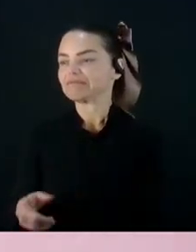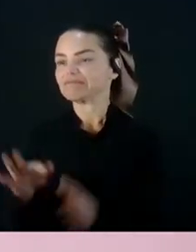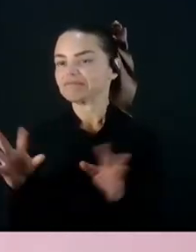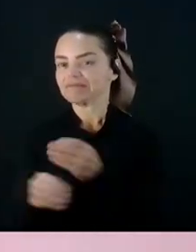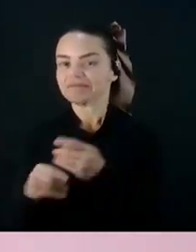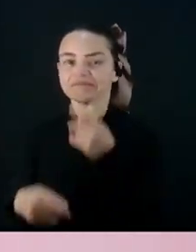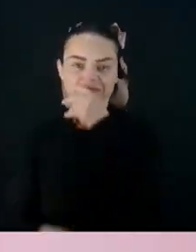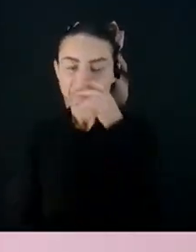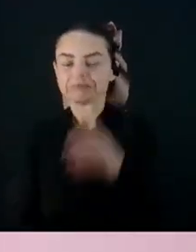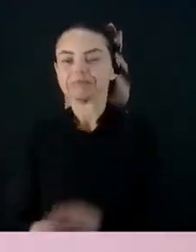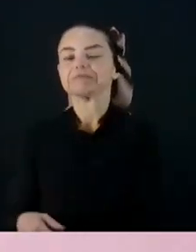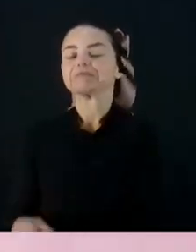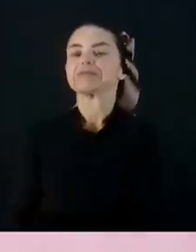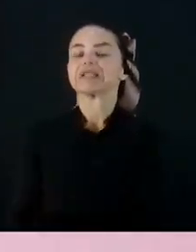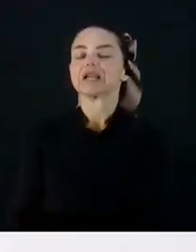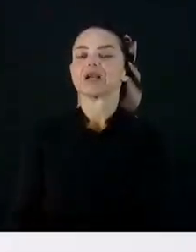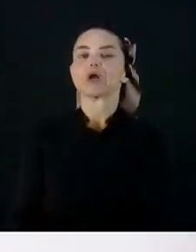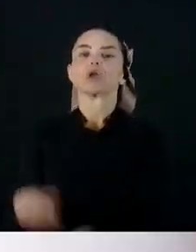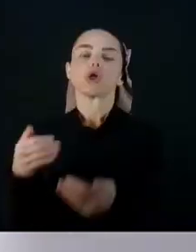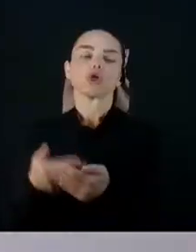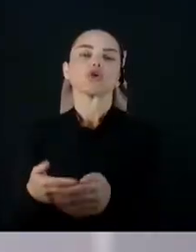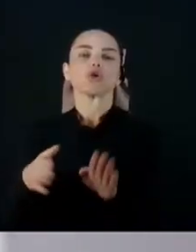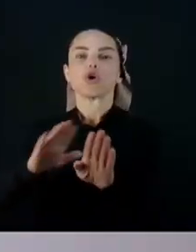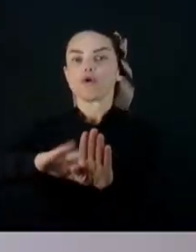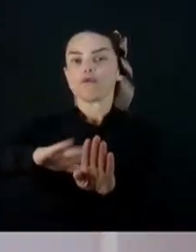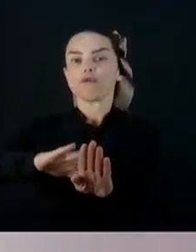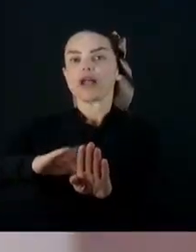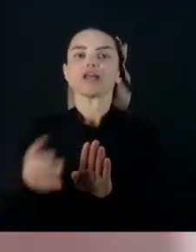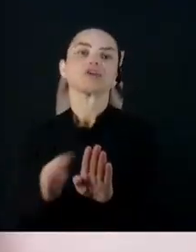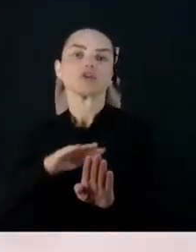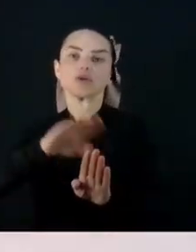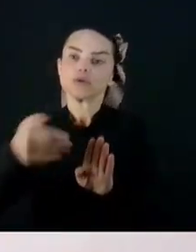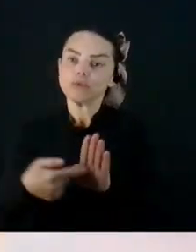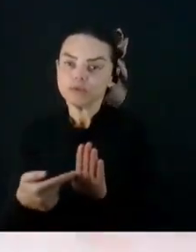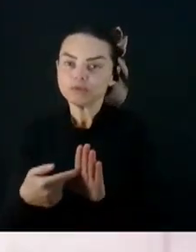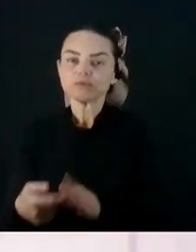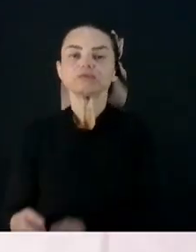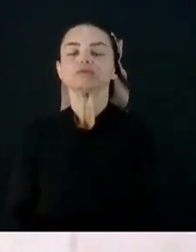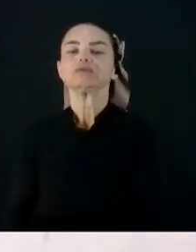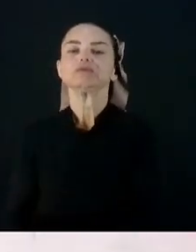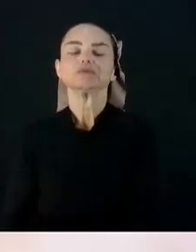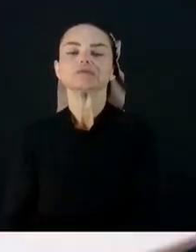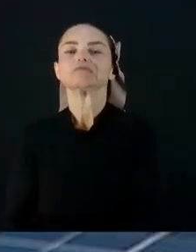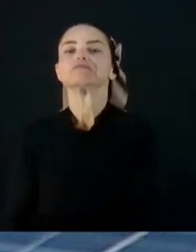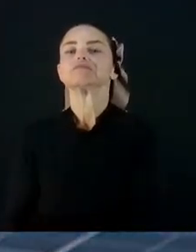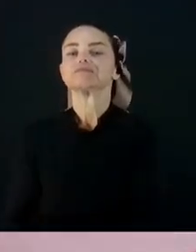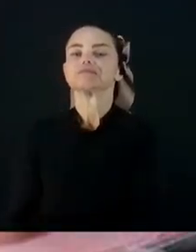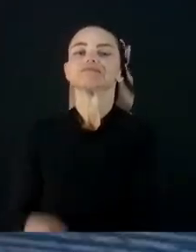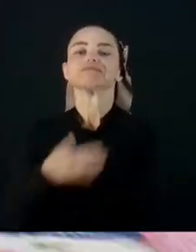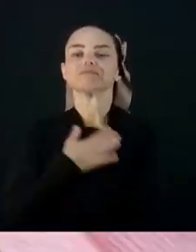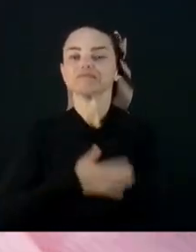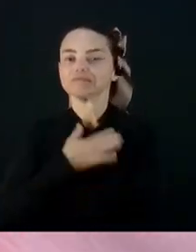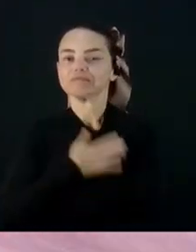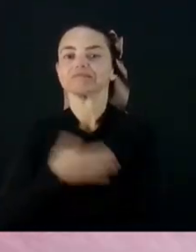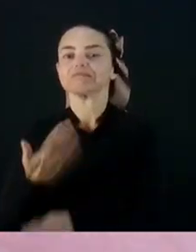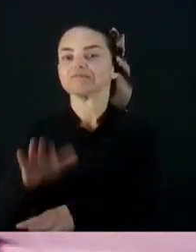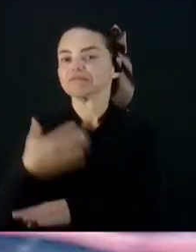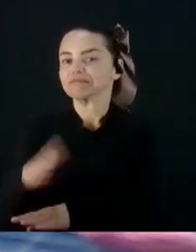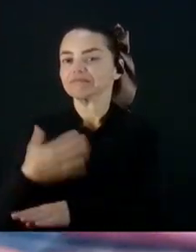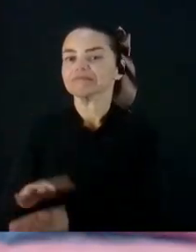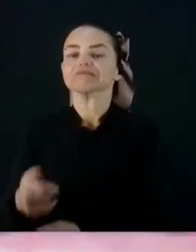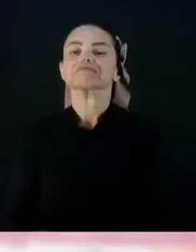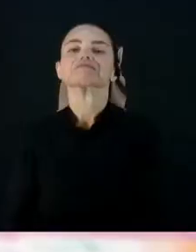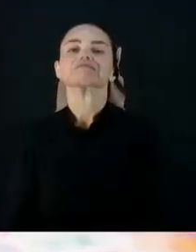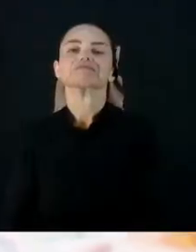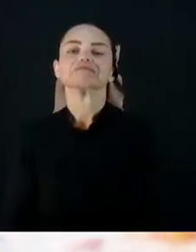E aí elas sofrem um pouco. Já ficam preocupadas. Mas, gente, é tranquilo, é treino. É treino. E quando